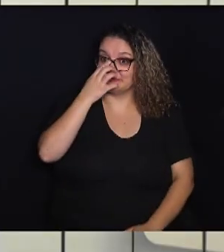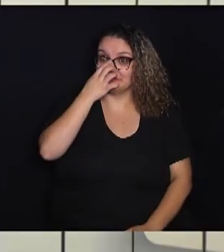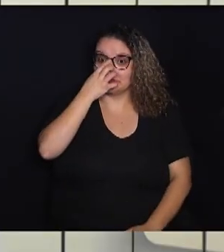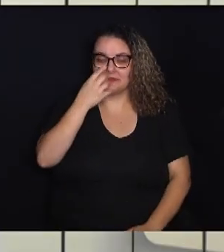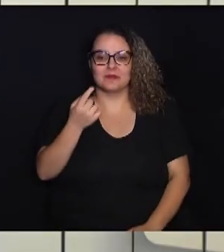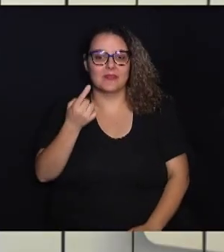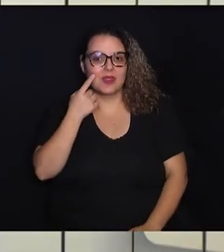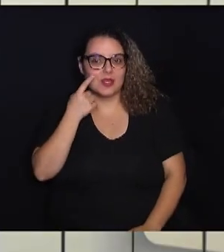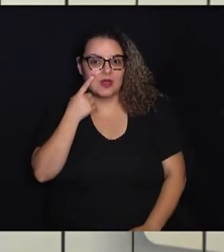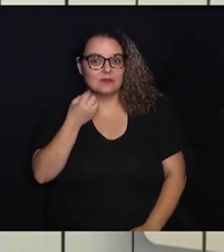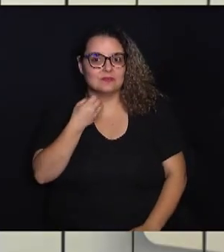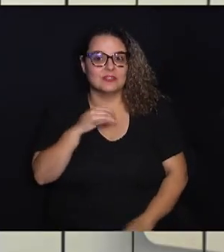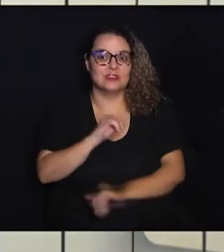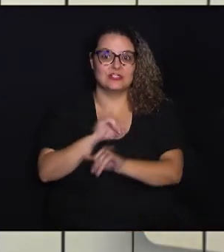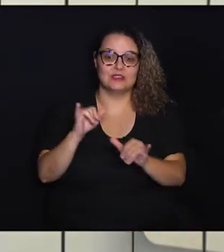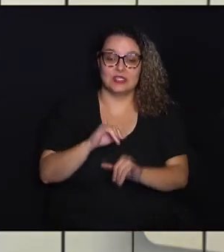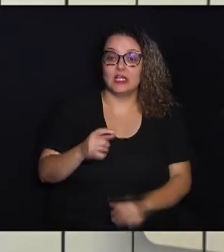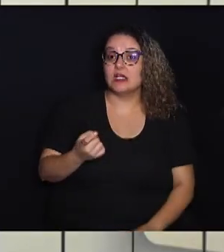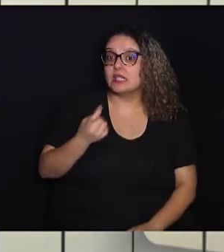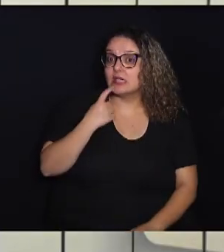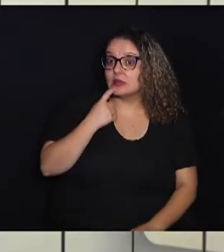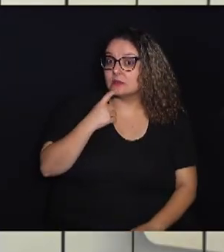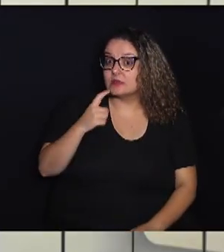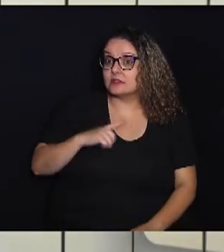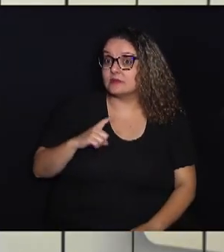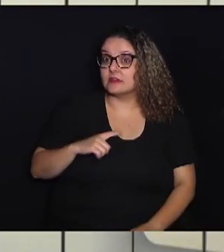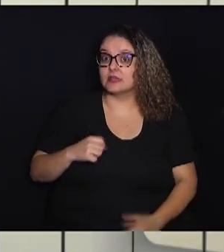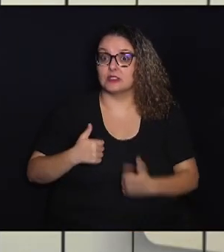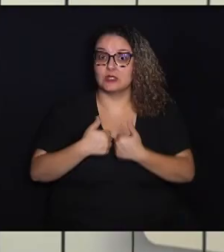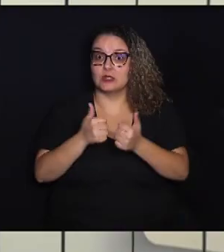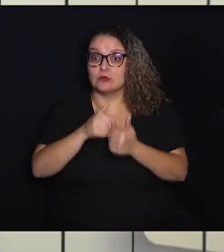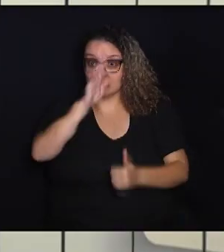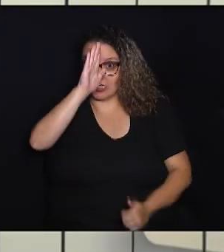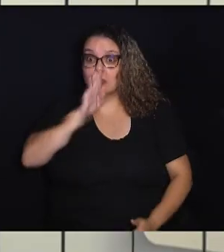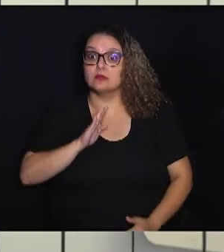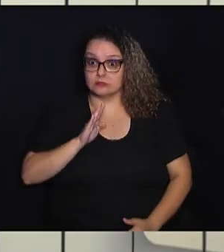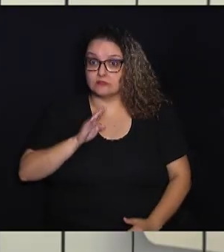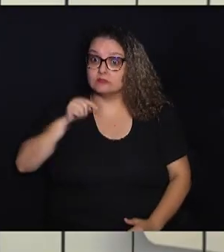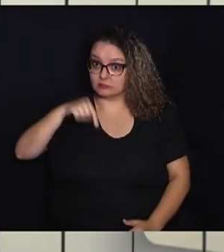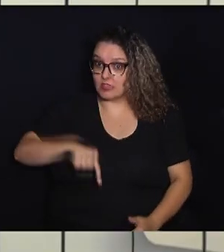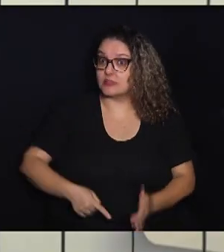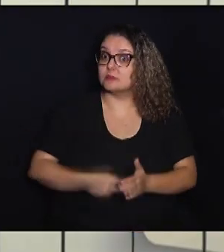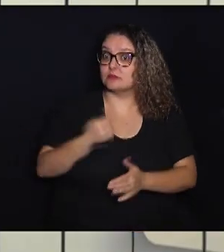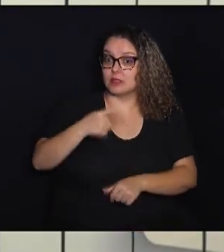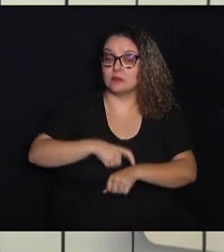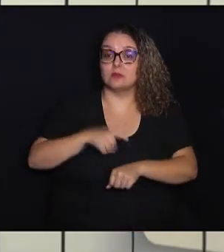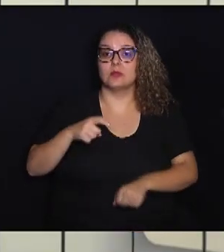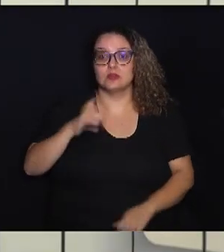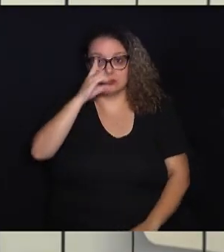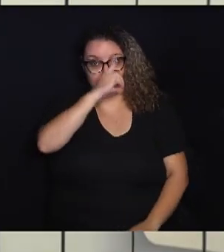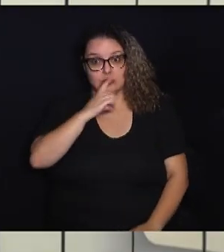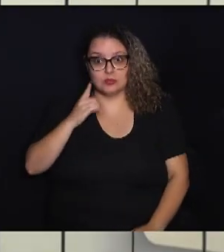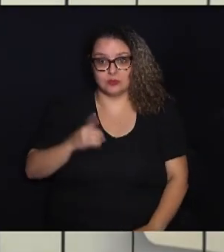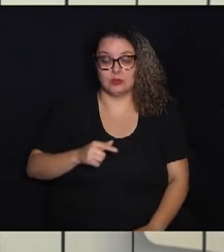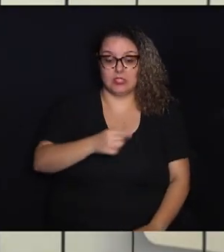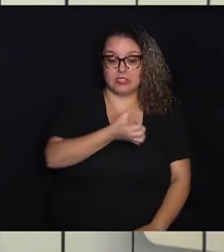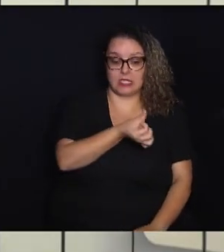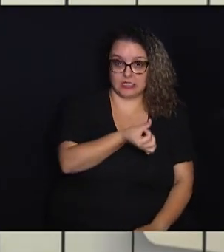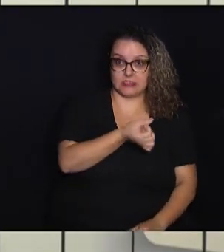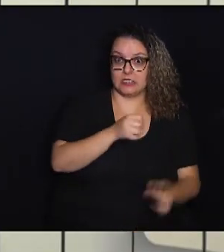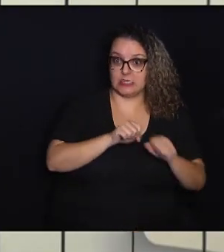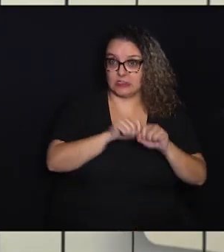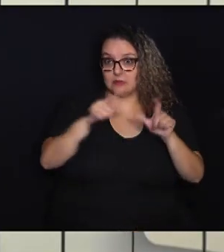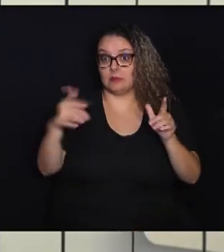E olha só que boa notícia, hein? Campinas vai ter ônibus gratuito neste primeiro turno, no domingo, das 6 horas da